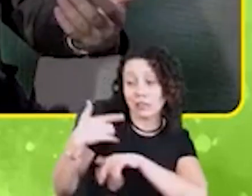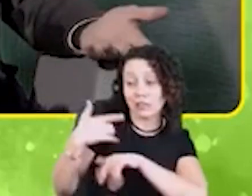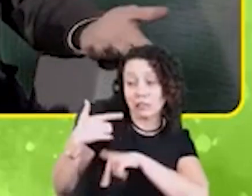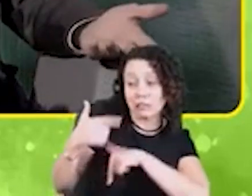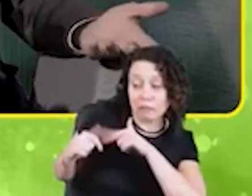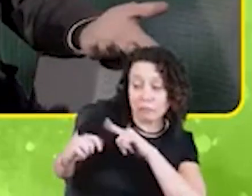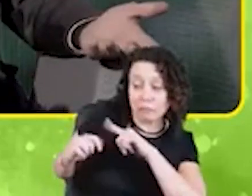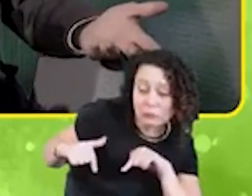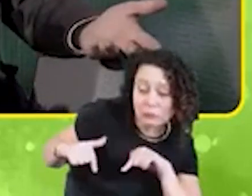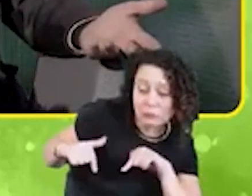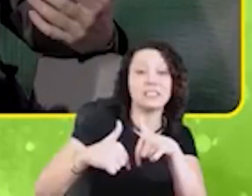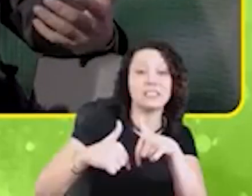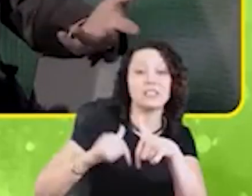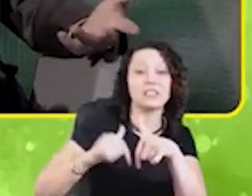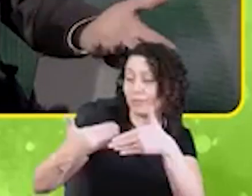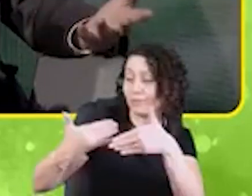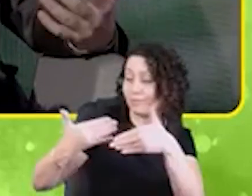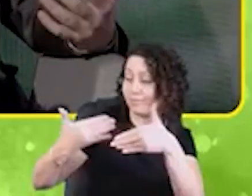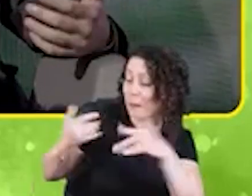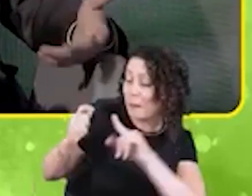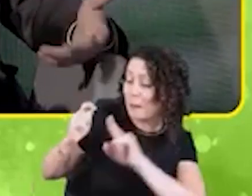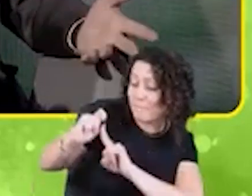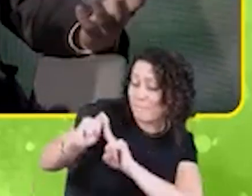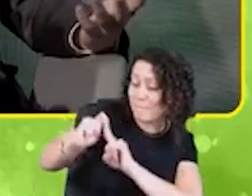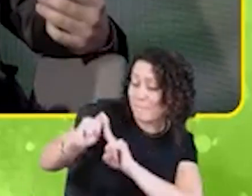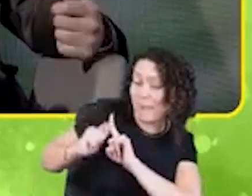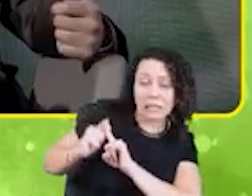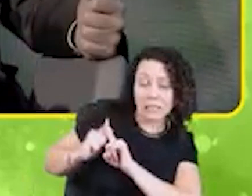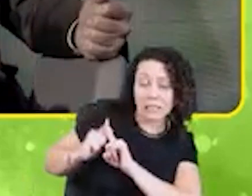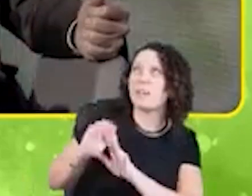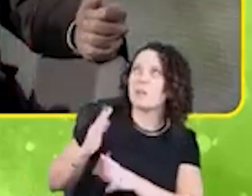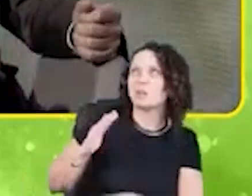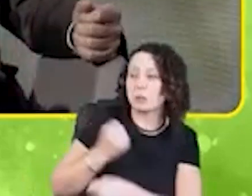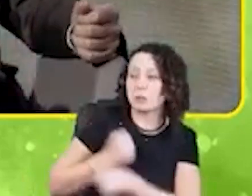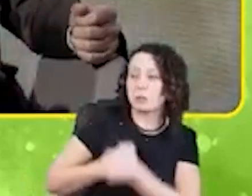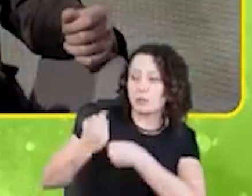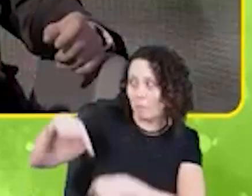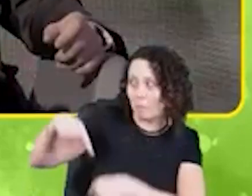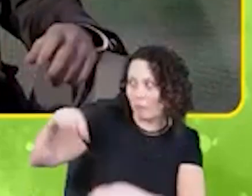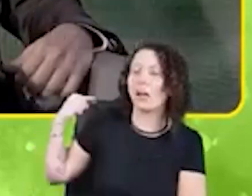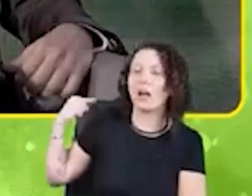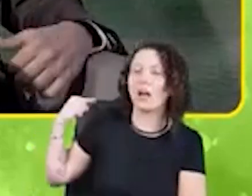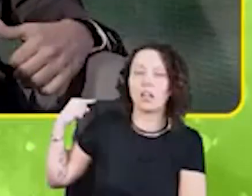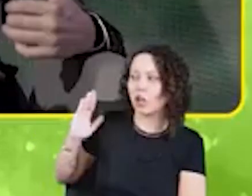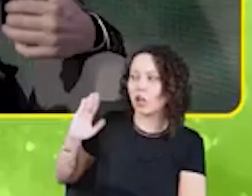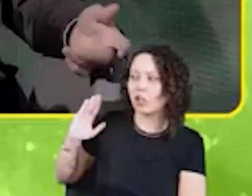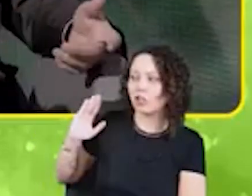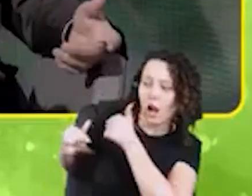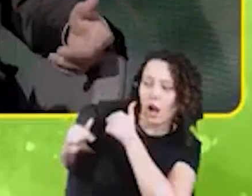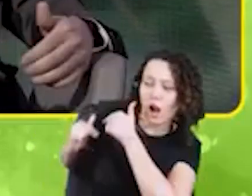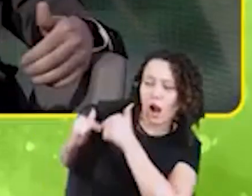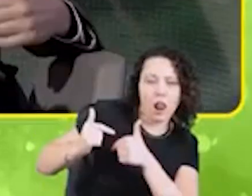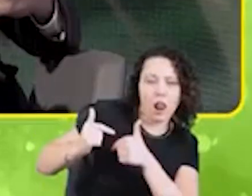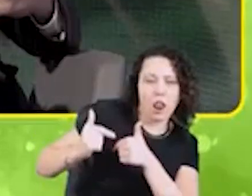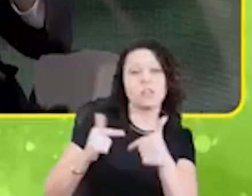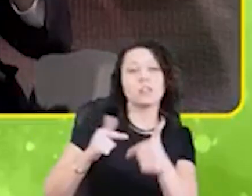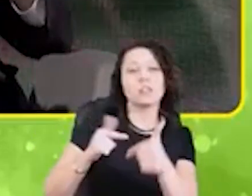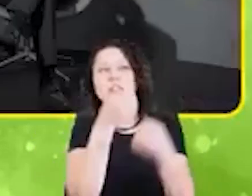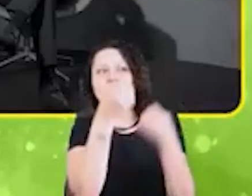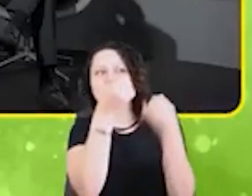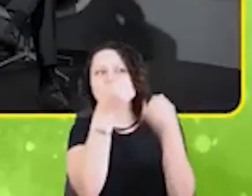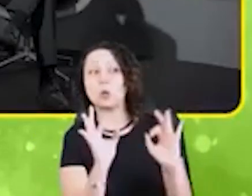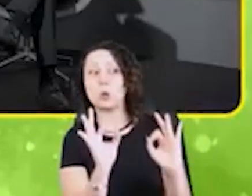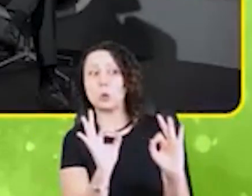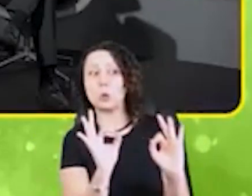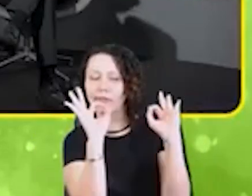já faz bastante meses desde o começo do ano na verdade Desde o ano passado a gente vem trabalhando então como você é bem falou houve